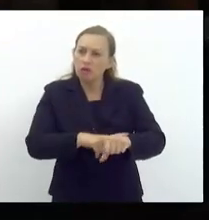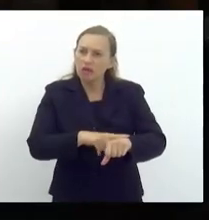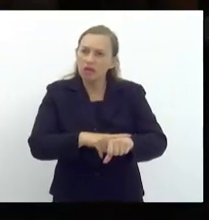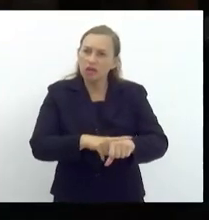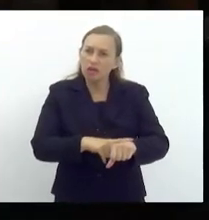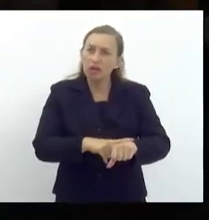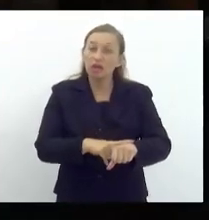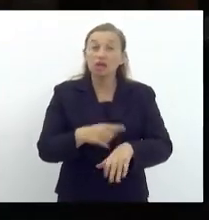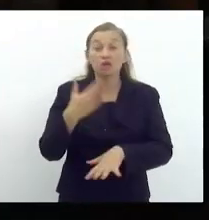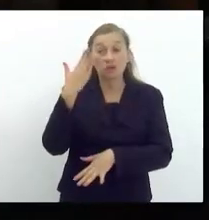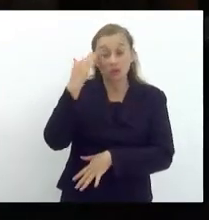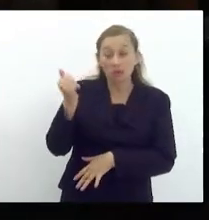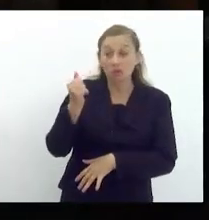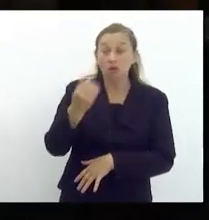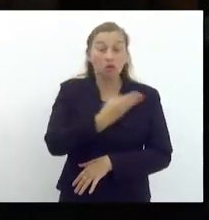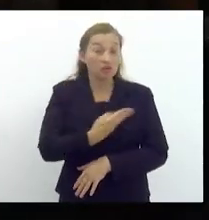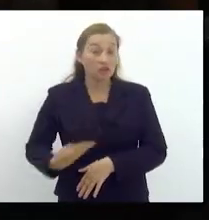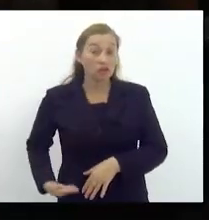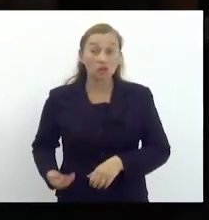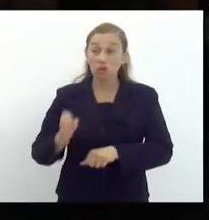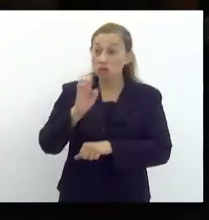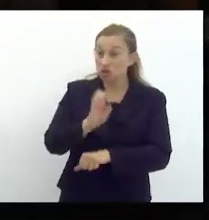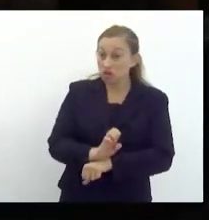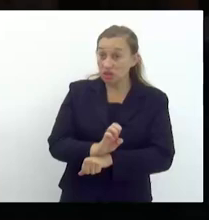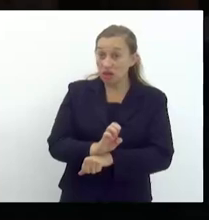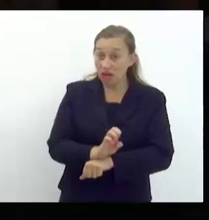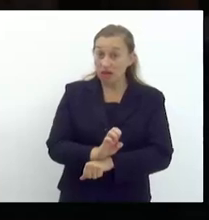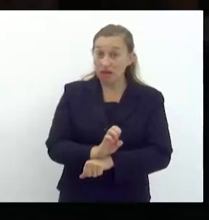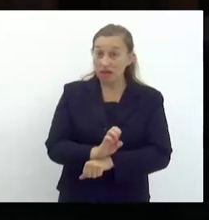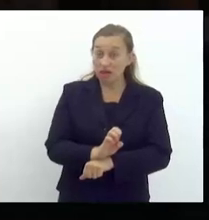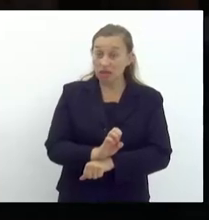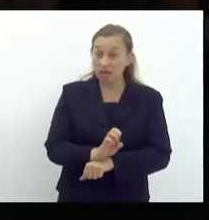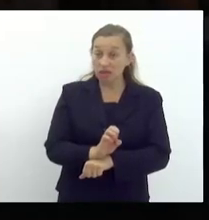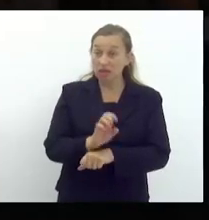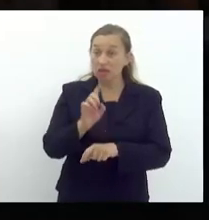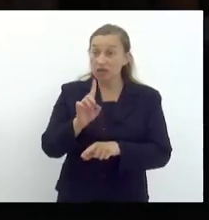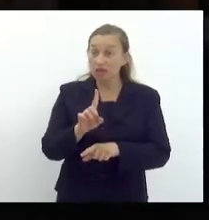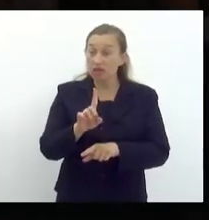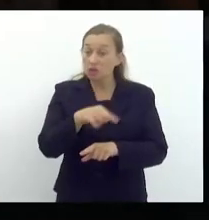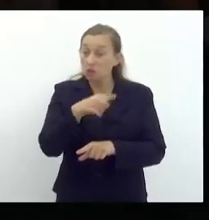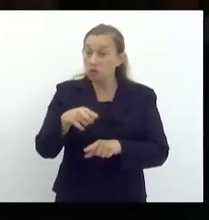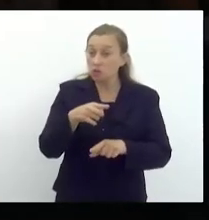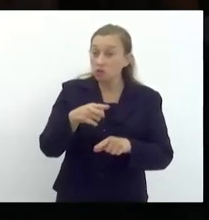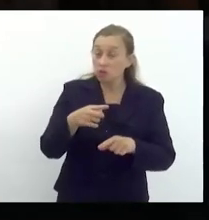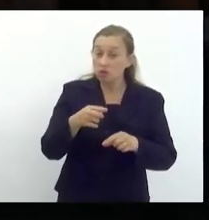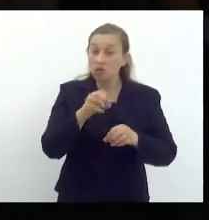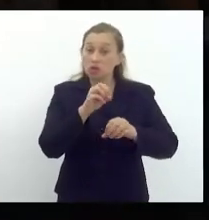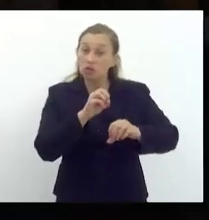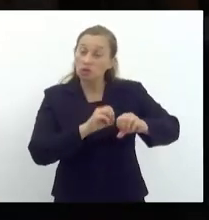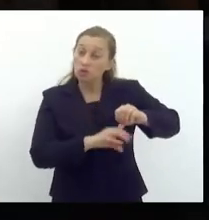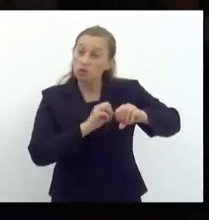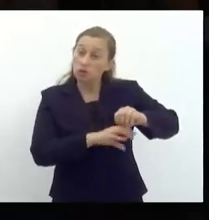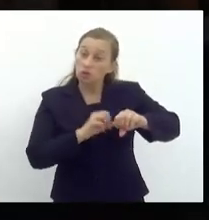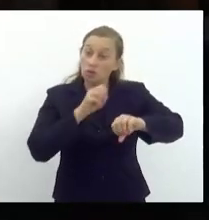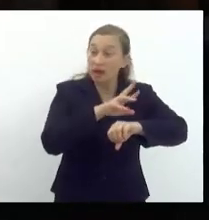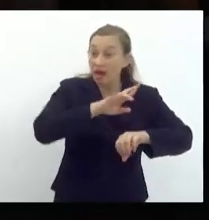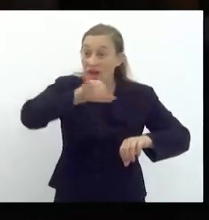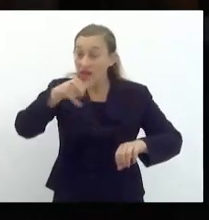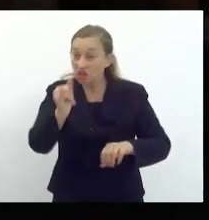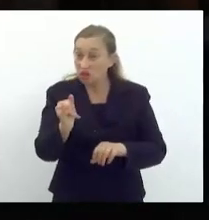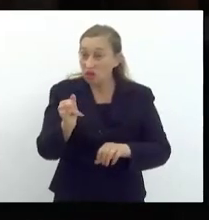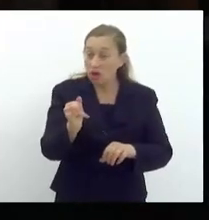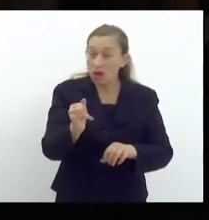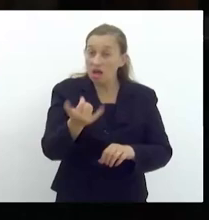que soube que o governador do Estado extinguiria o super-rj de maneira tabaleada de maneira que não